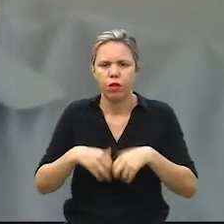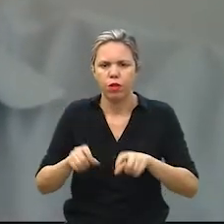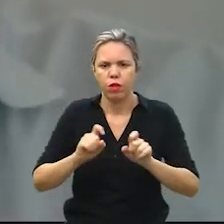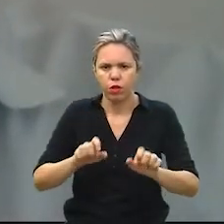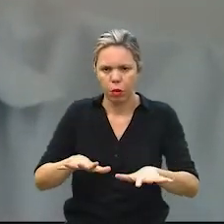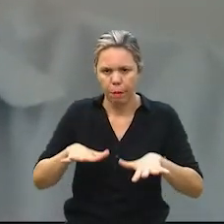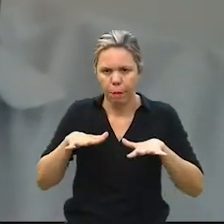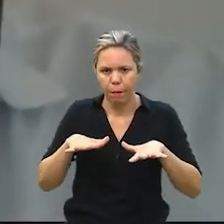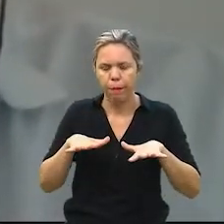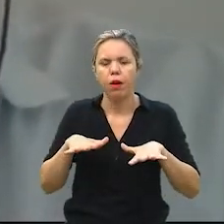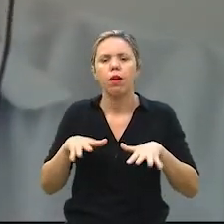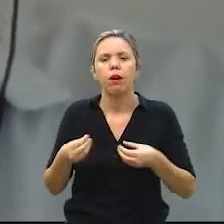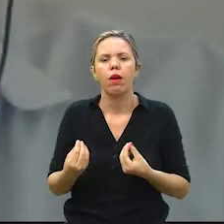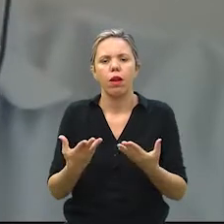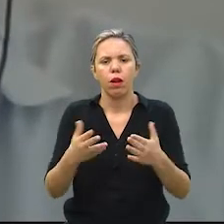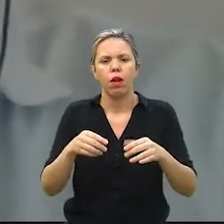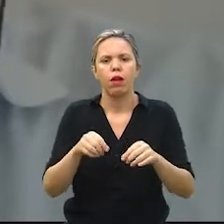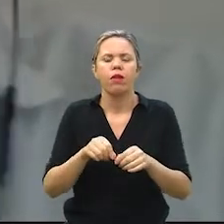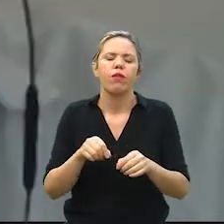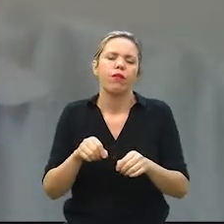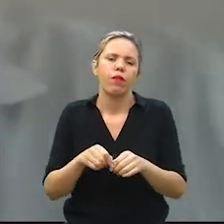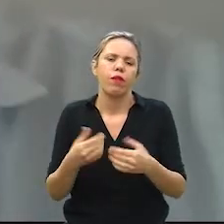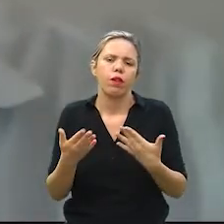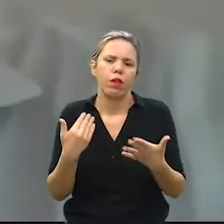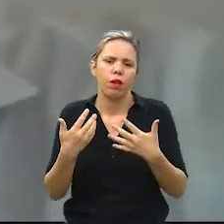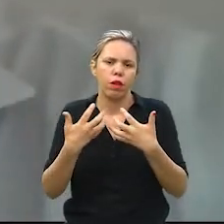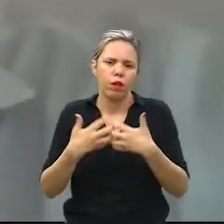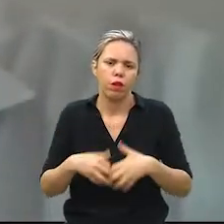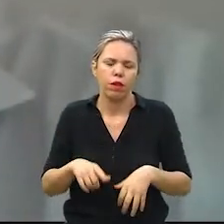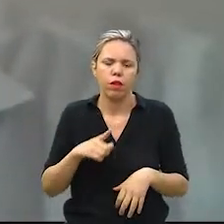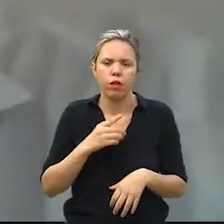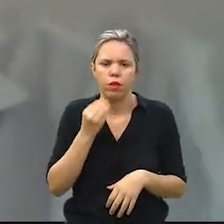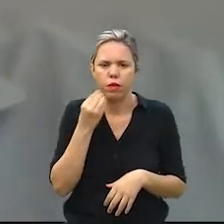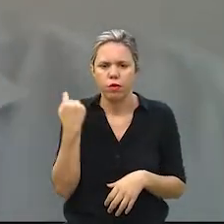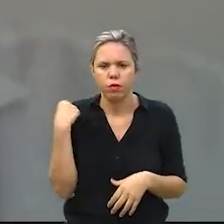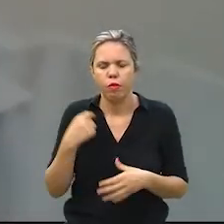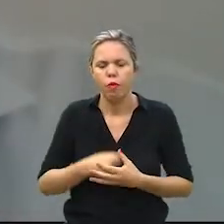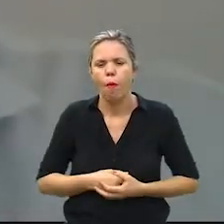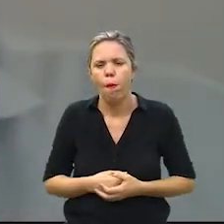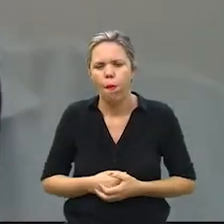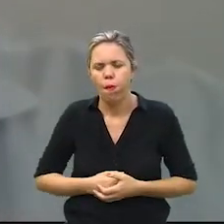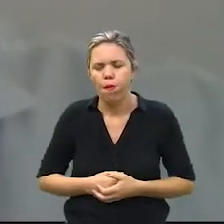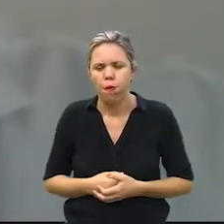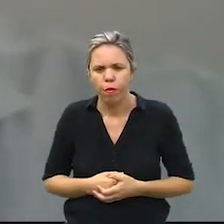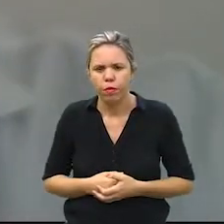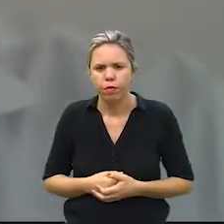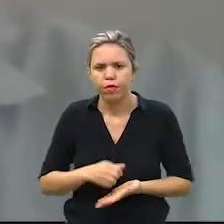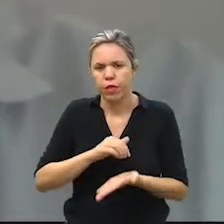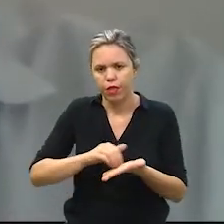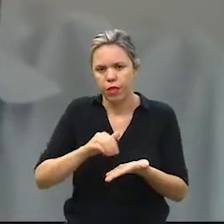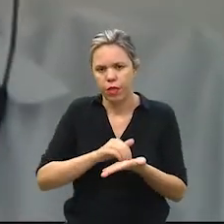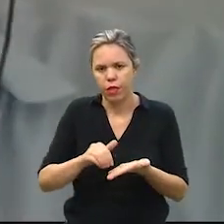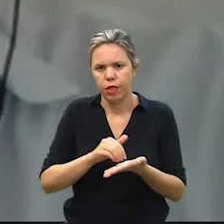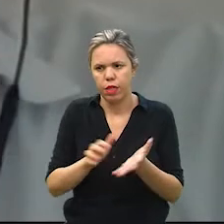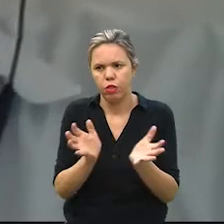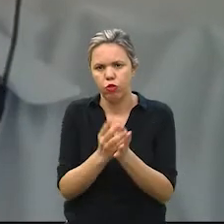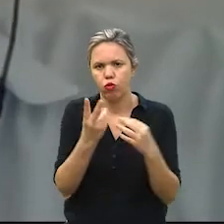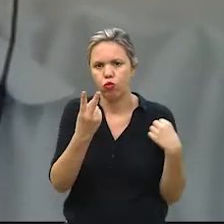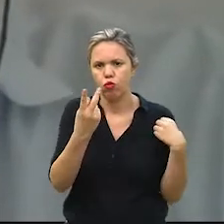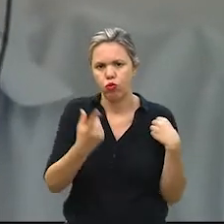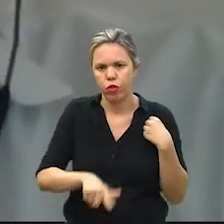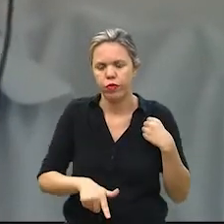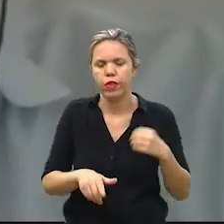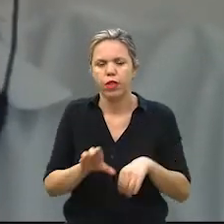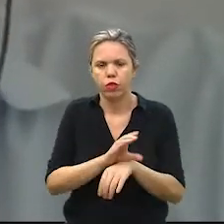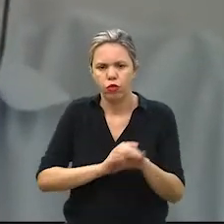audiências públicas e levar ele ao plenário. Eu tive a oportunidade de ter sido relator por 2 vezes na